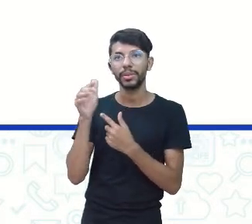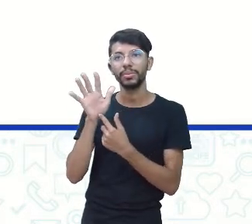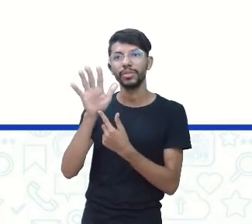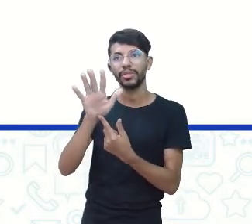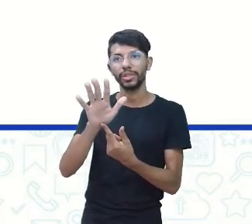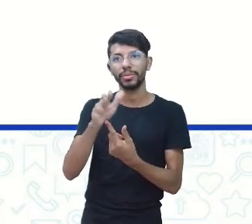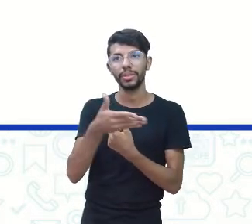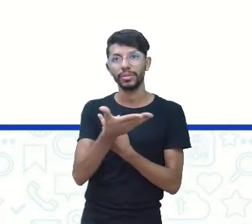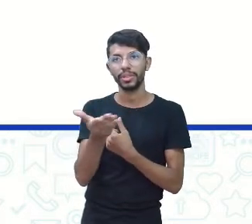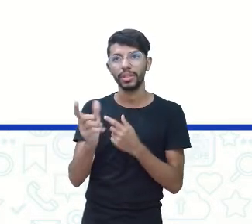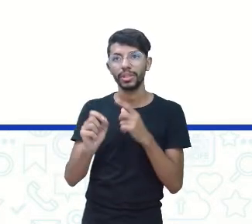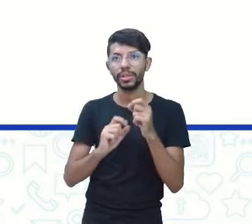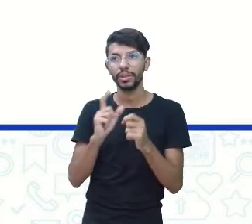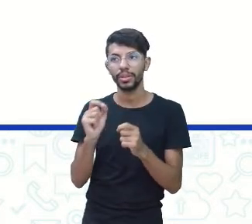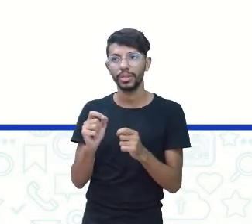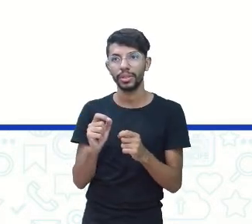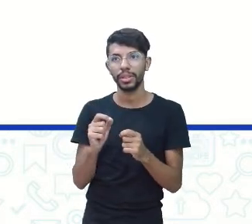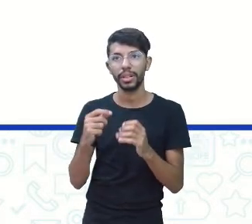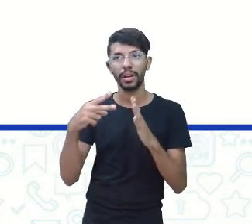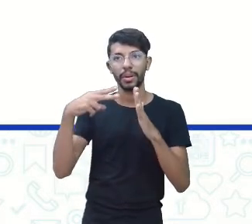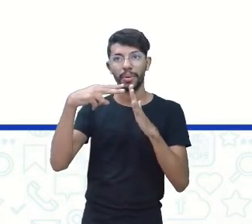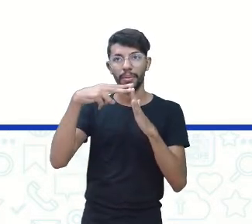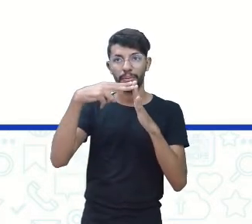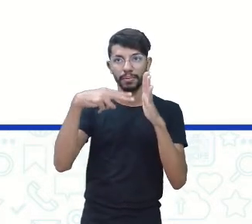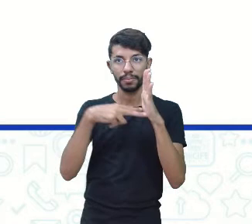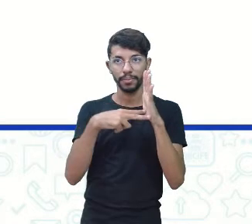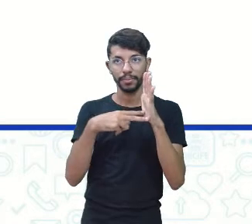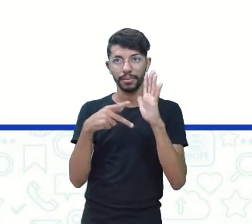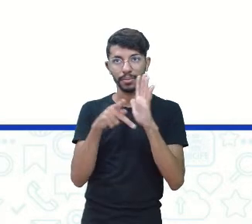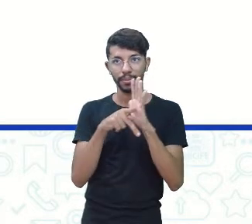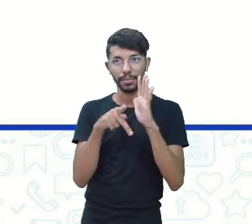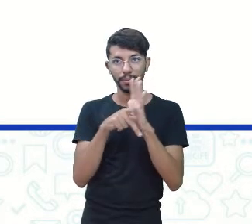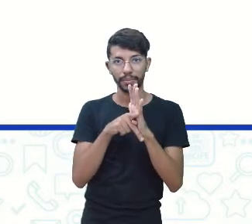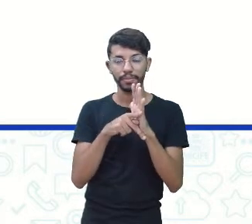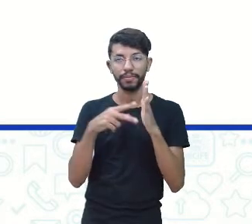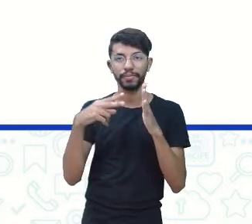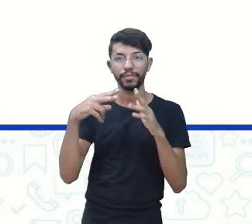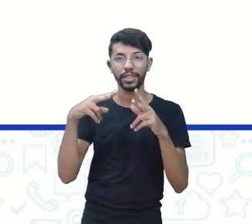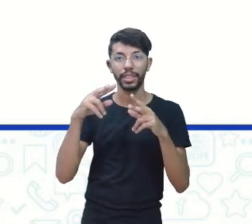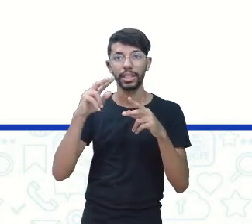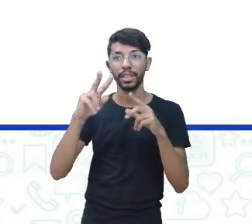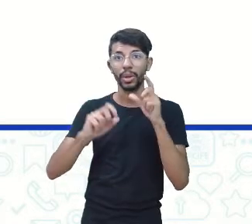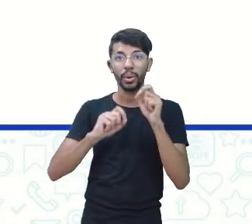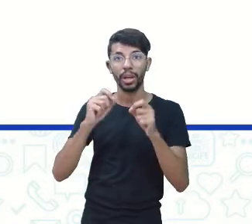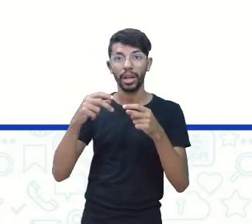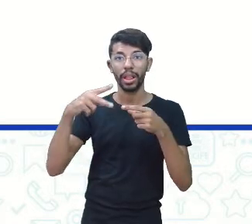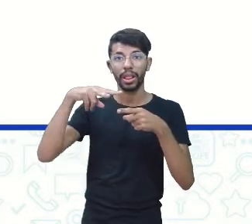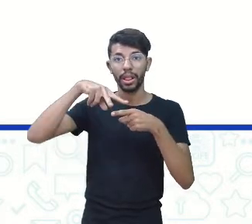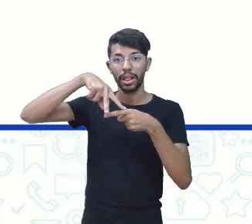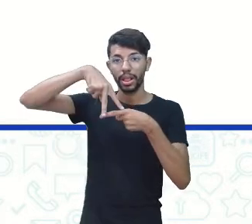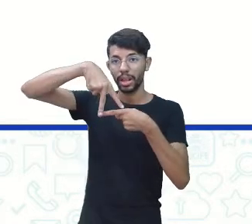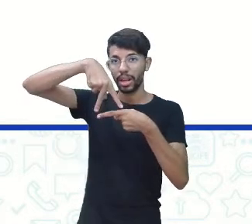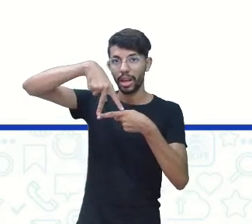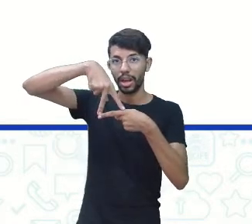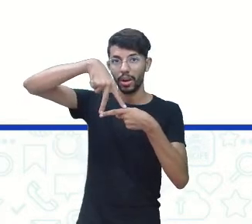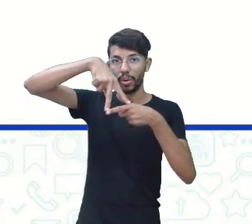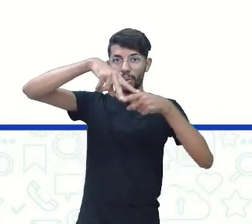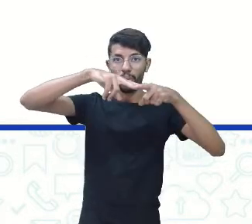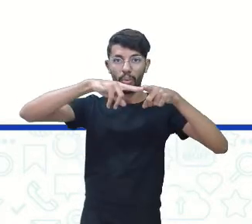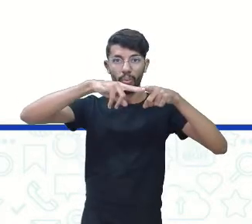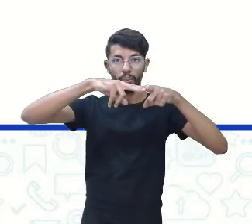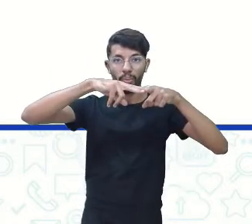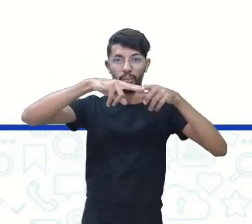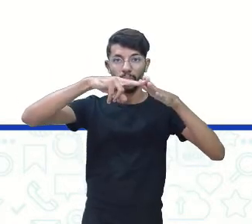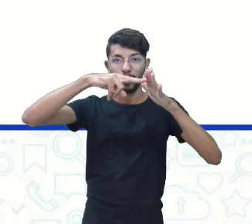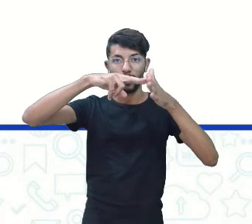vocês um prisma de base triangular, né? Um triângulo. Olha aí que legal. As faces laterais aparecendo,